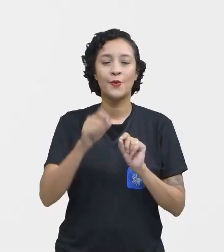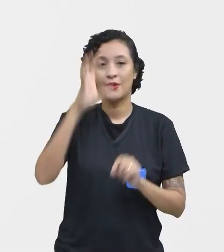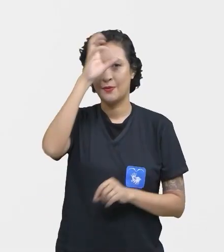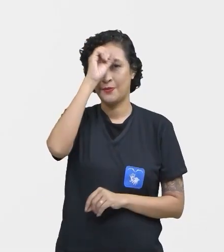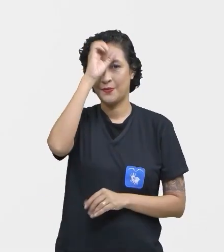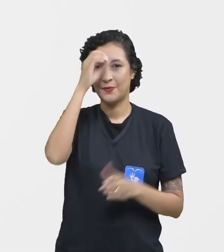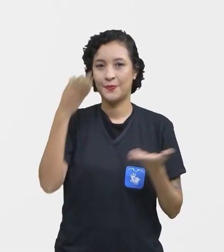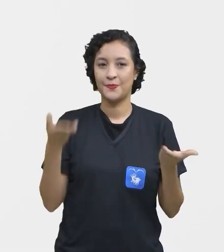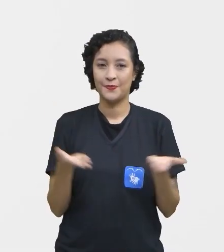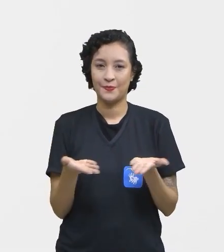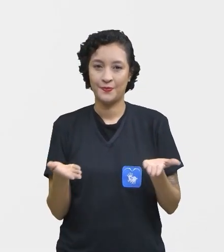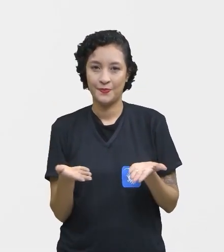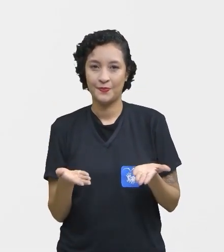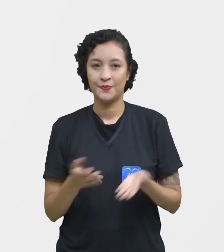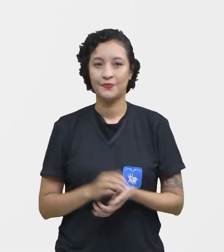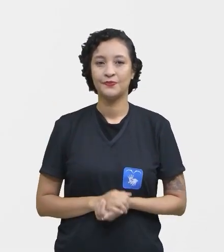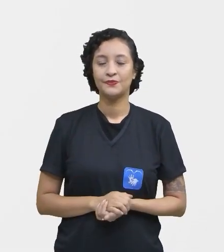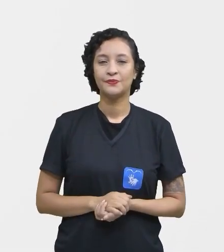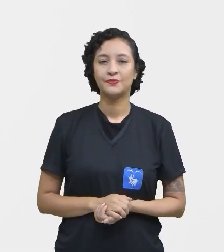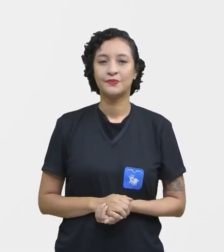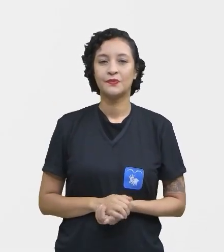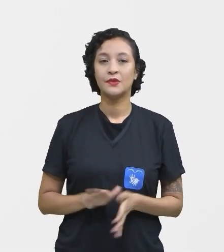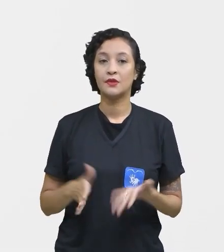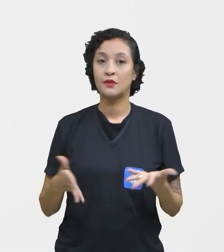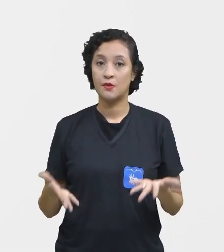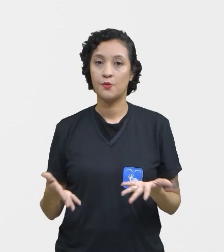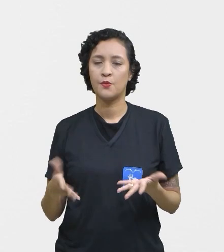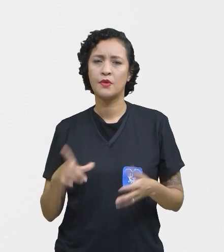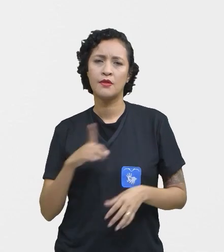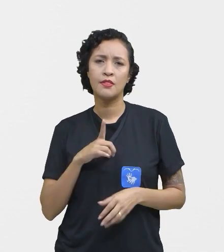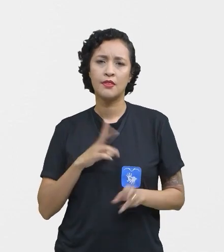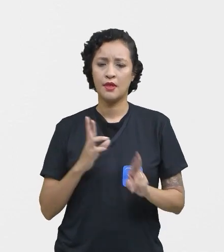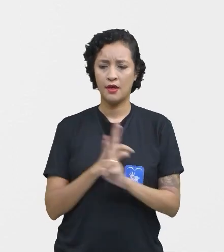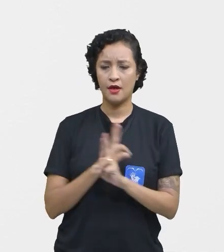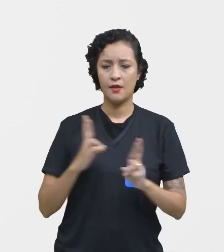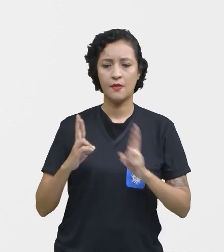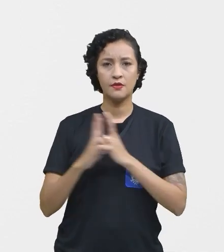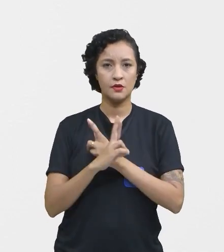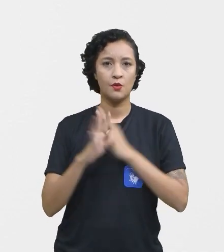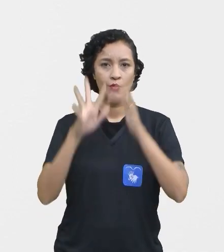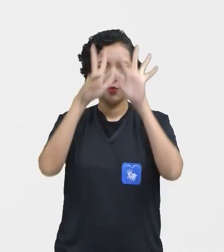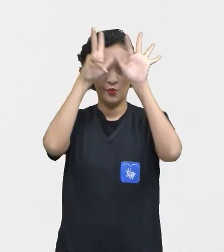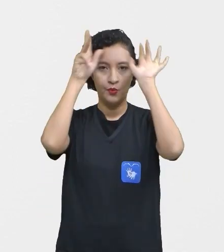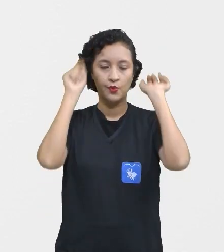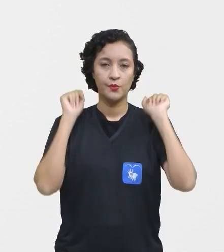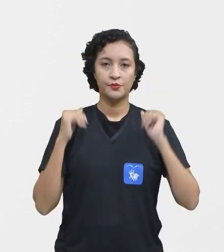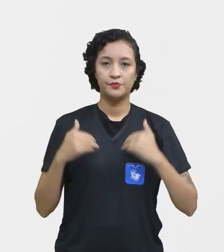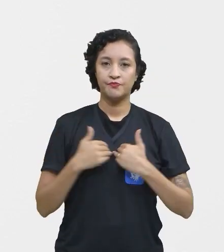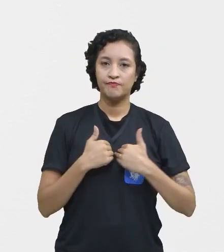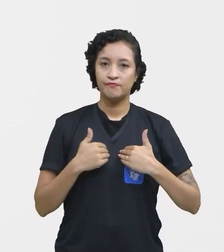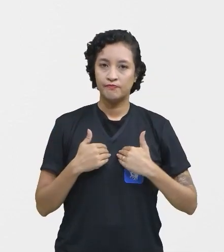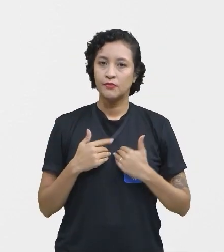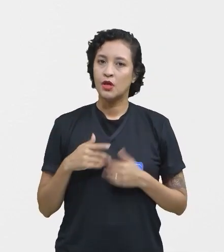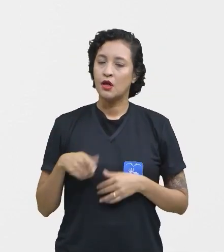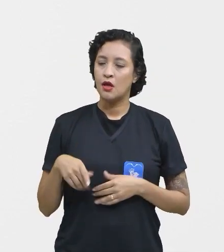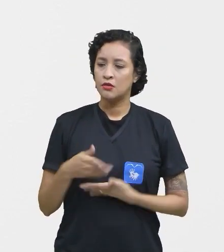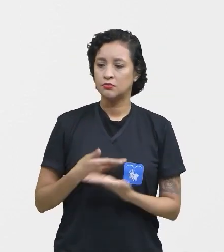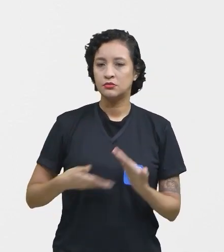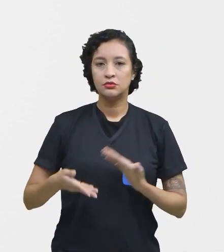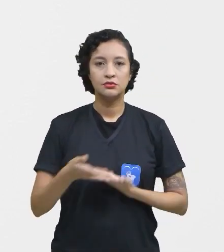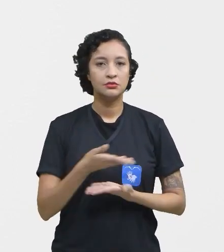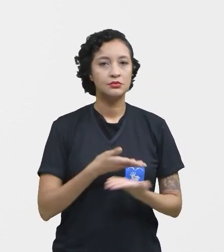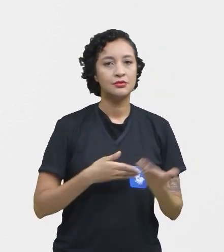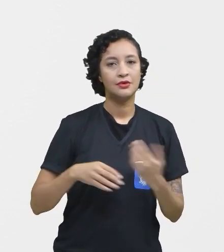lá? Então, existem muitas relações entre os animais, né? Então, os animais fazem parte de uma